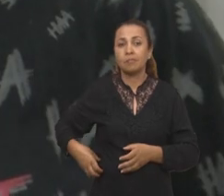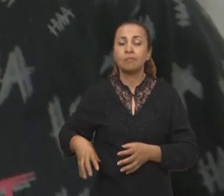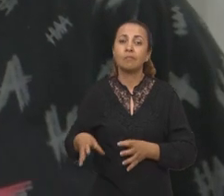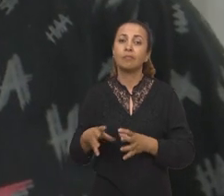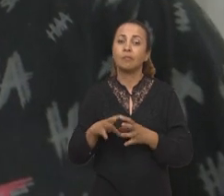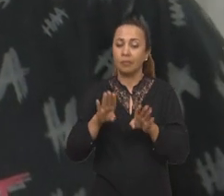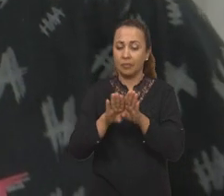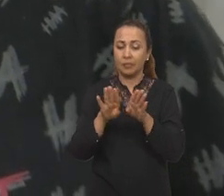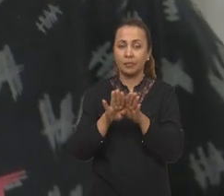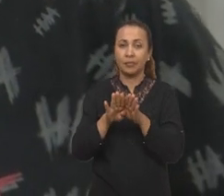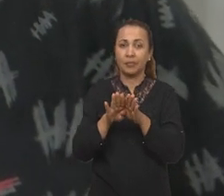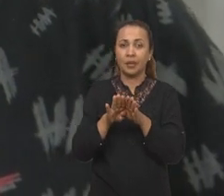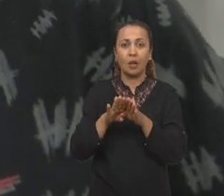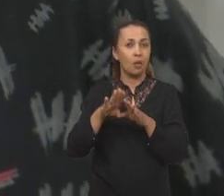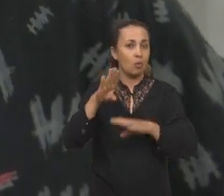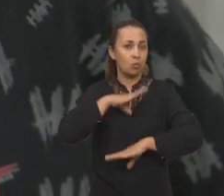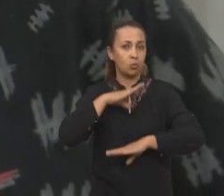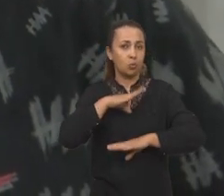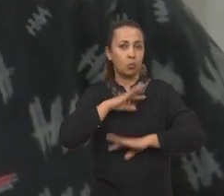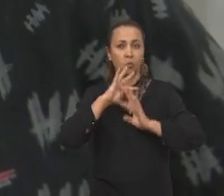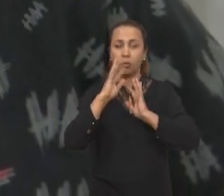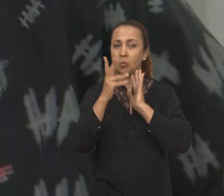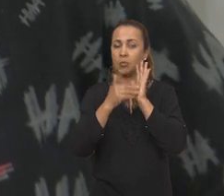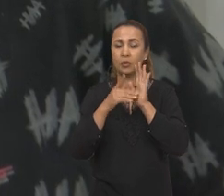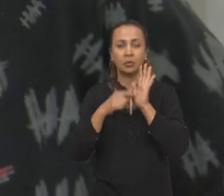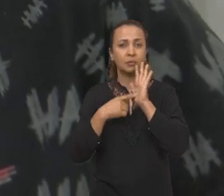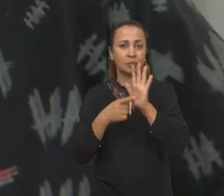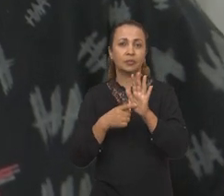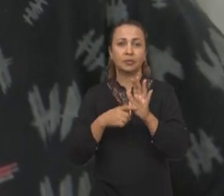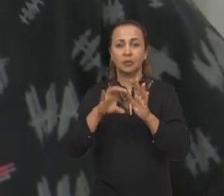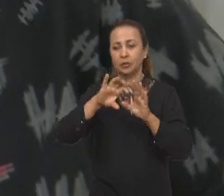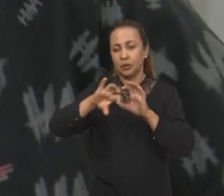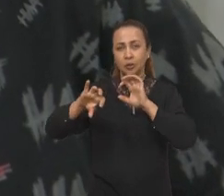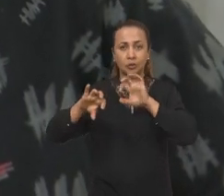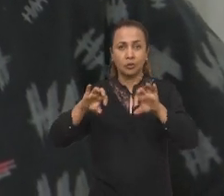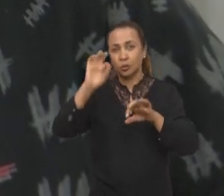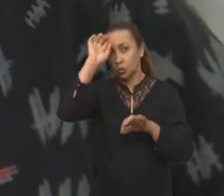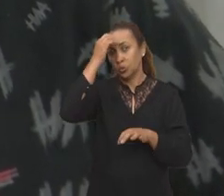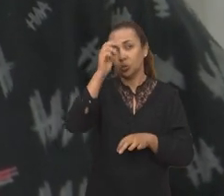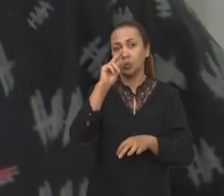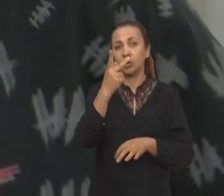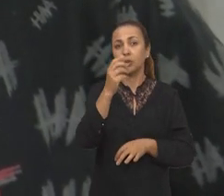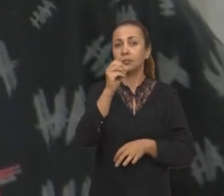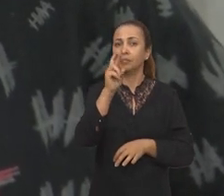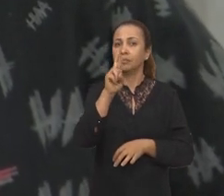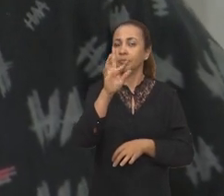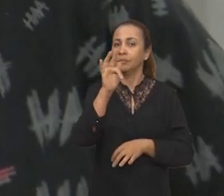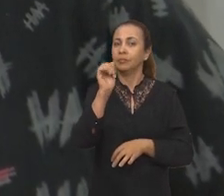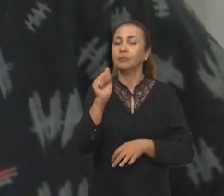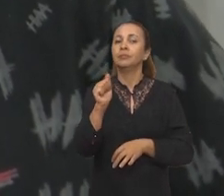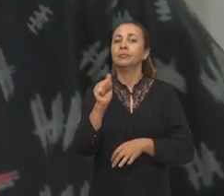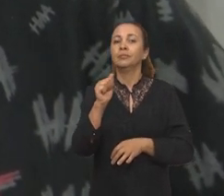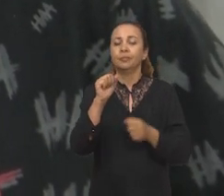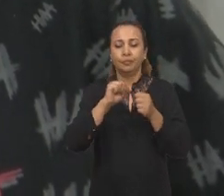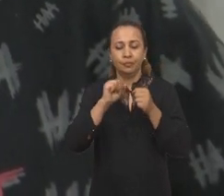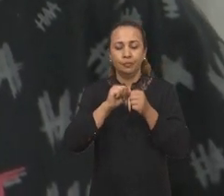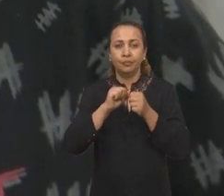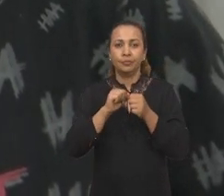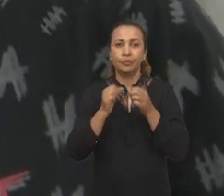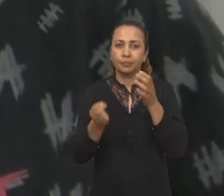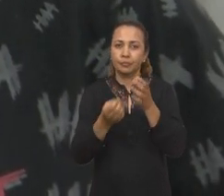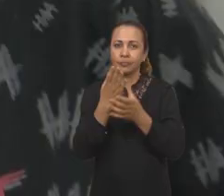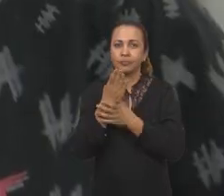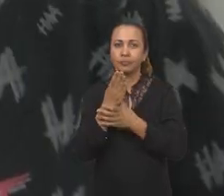e tudo questão do corpo humano que aparece na imagem vai ser retirada somente a horta e com ela vai ser